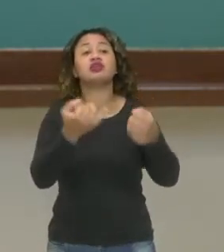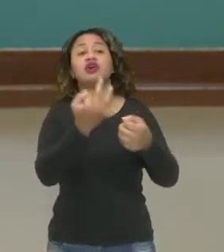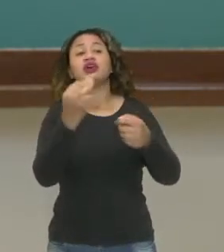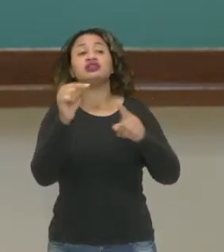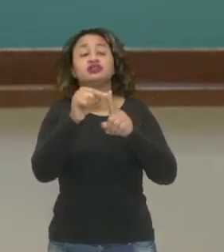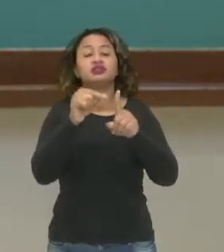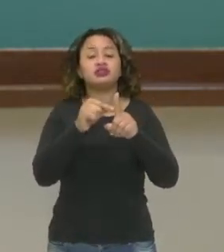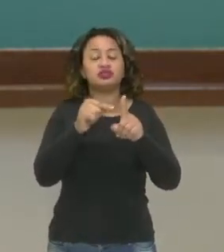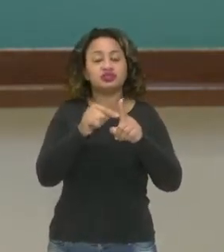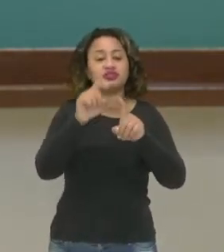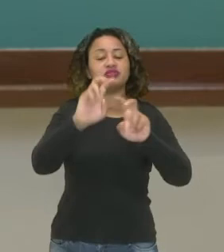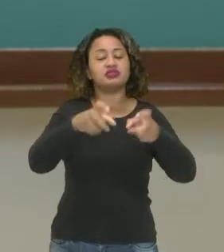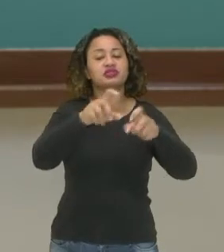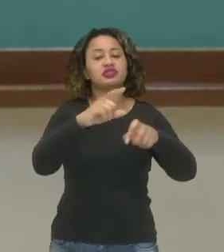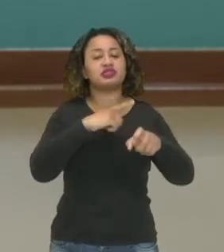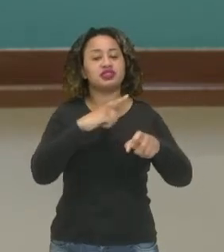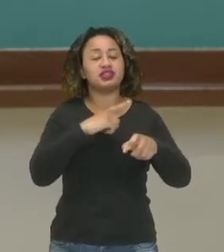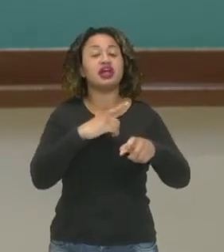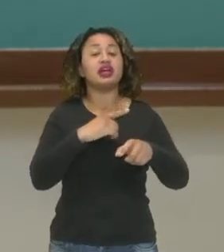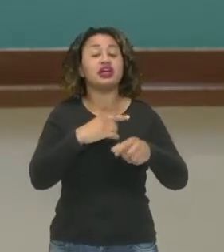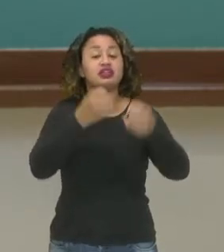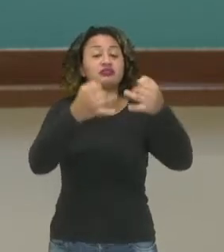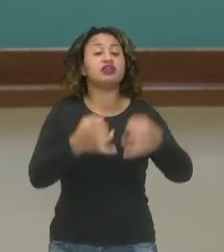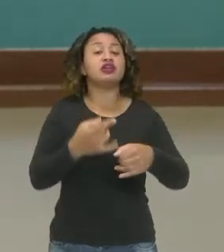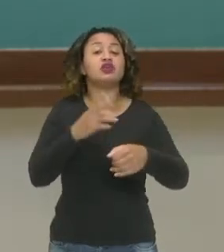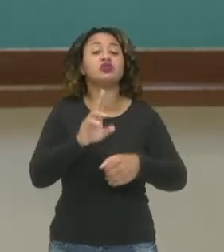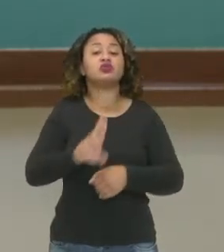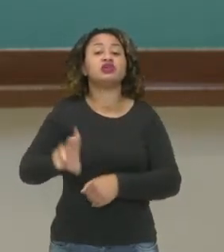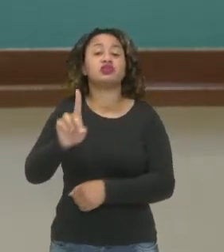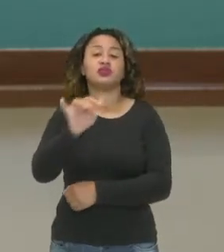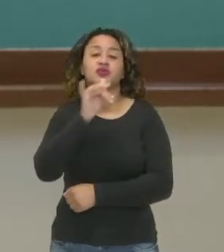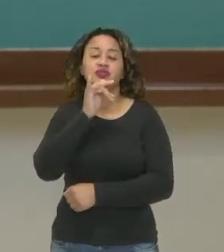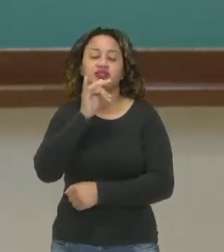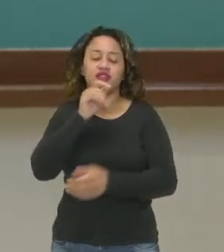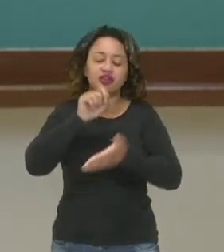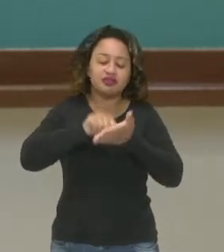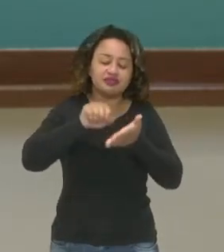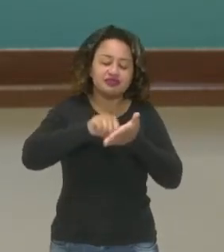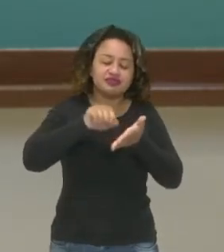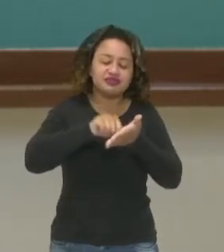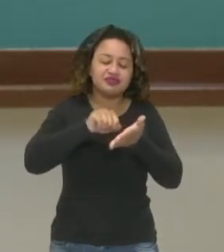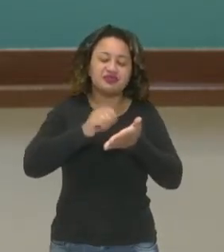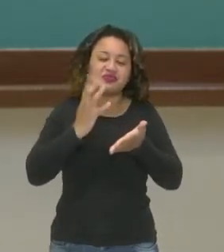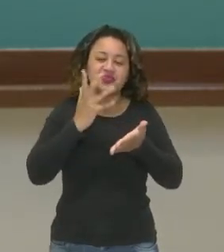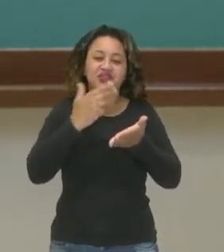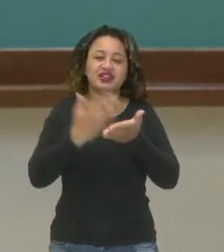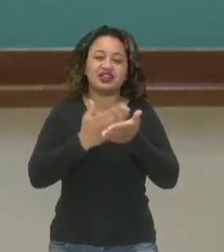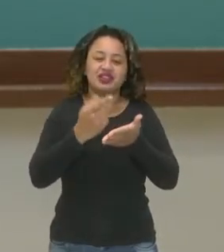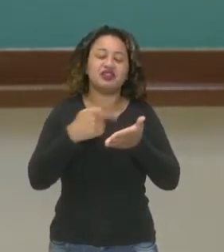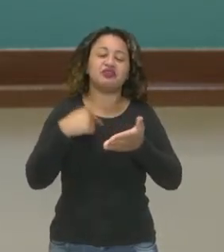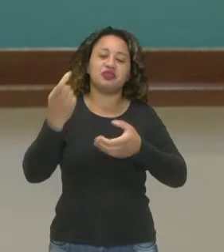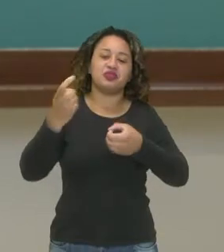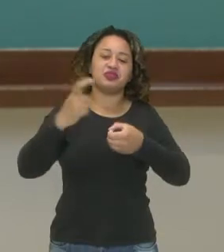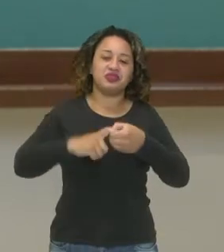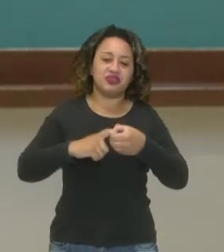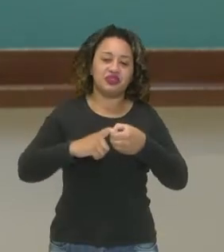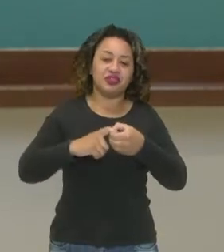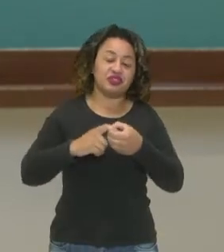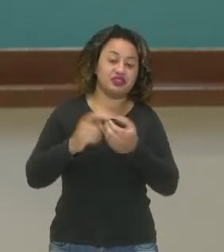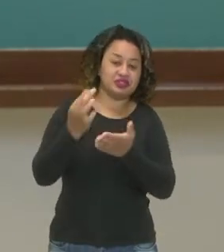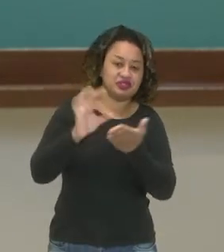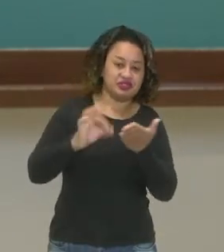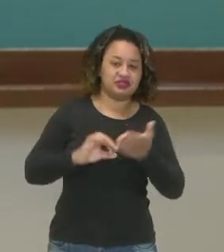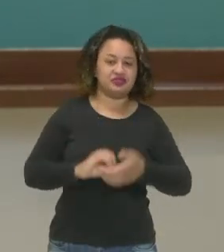extrativismo e explique com um exemplo, ok? Então você vai lá, capricha na letra, bem bonito no caderno, e eu aguardo você aí com uma possível